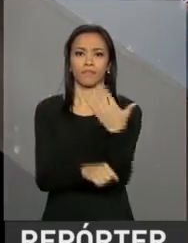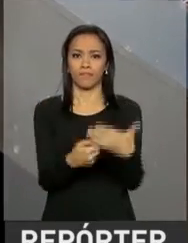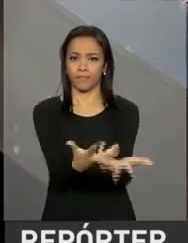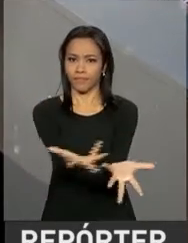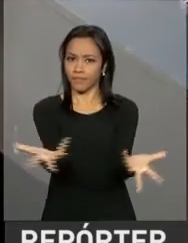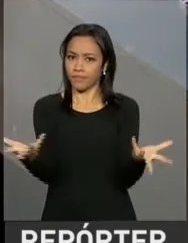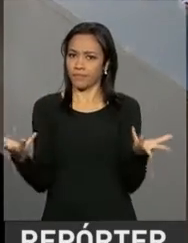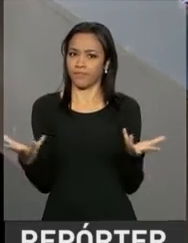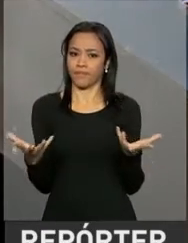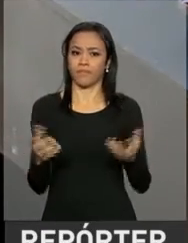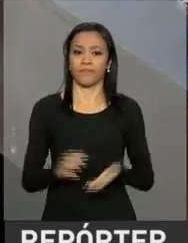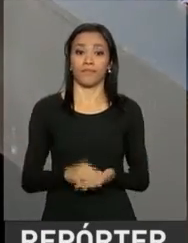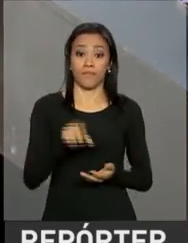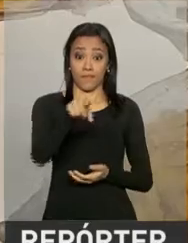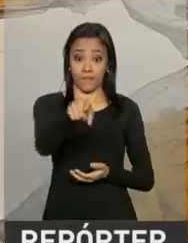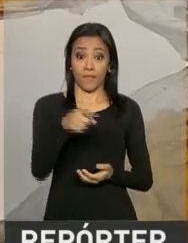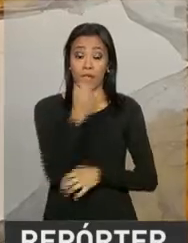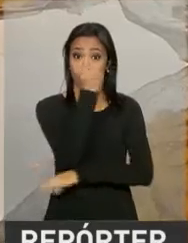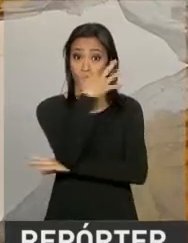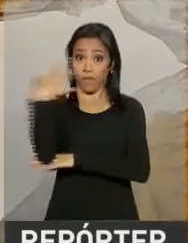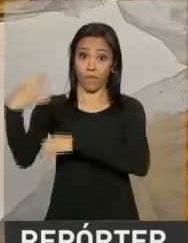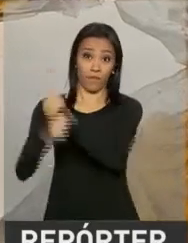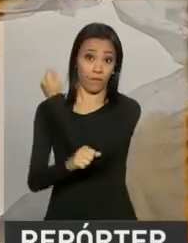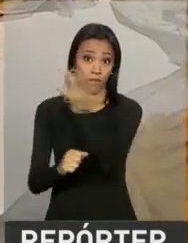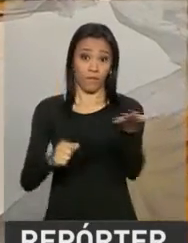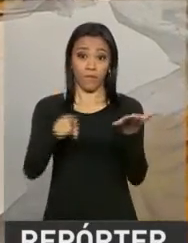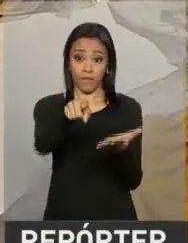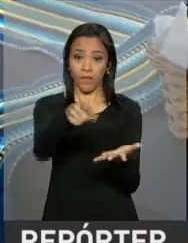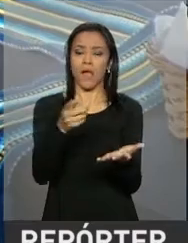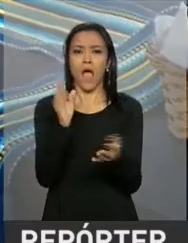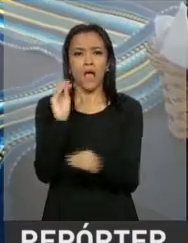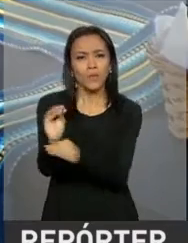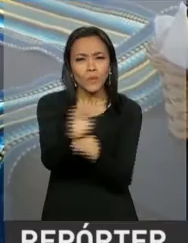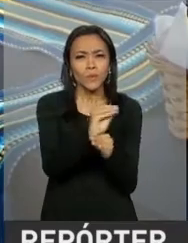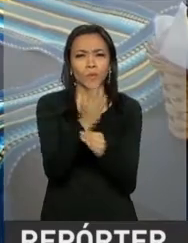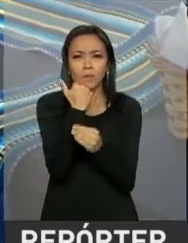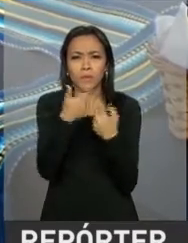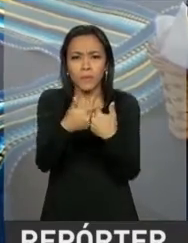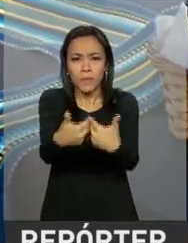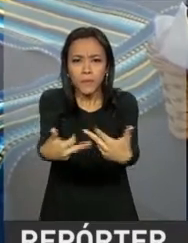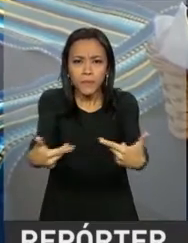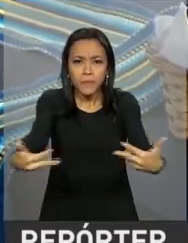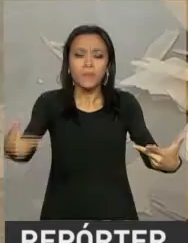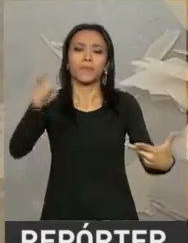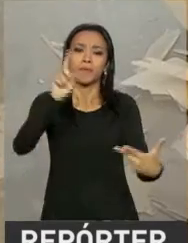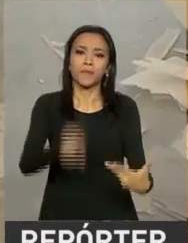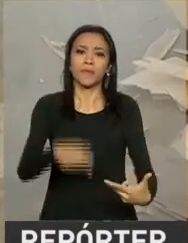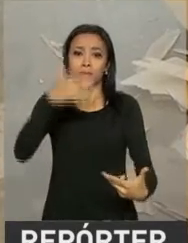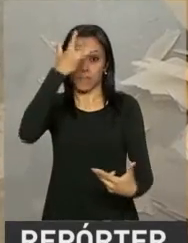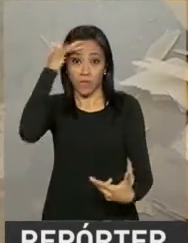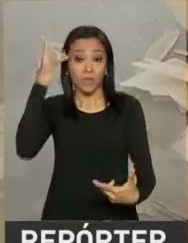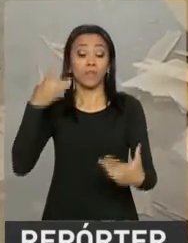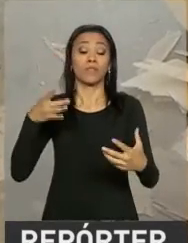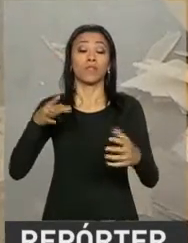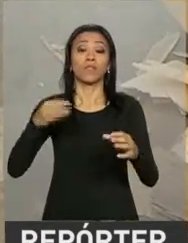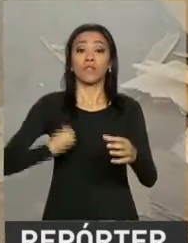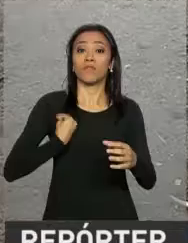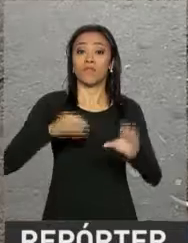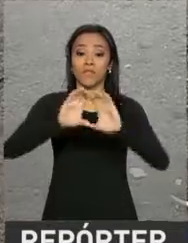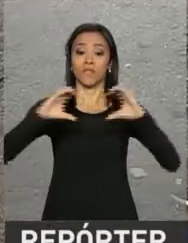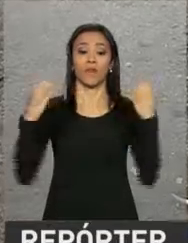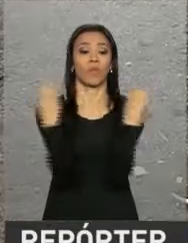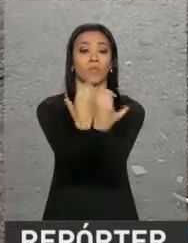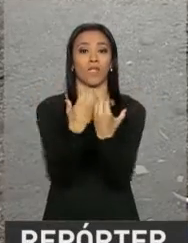produtos que vem da floresta e ajudam a conservá la a atividade das populações tradicionais que vivem em áreas de